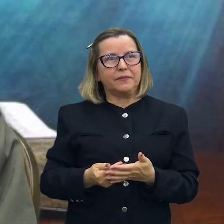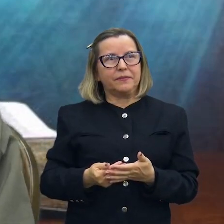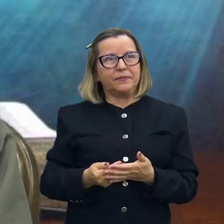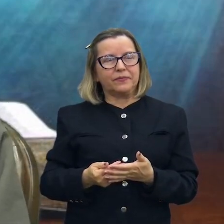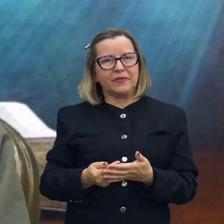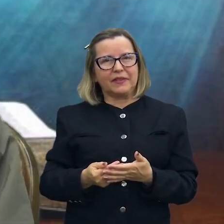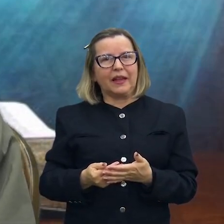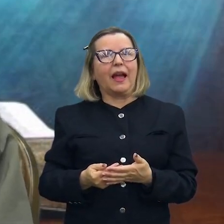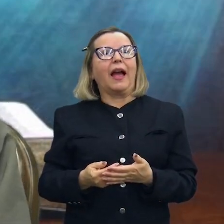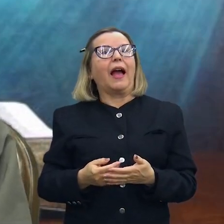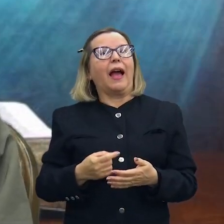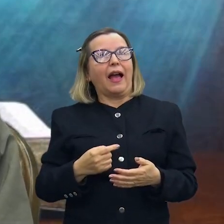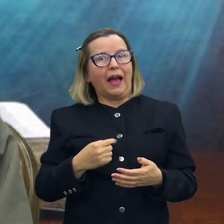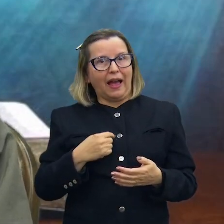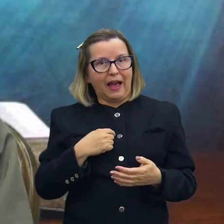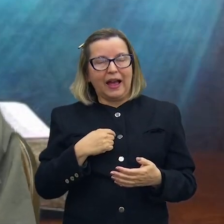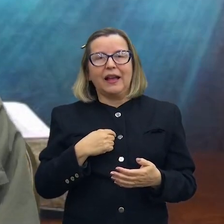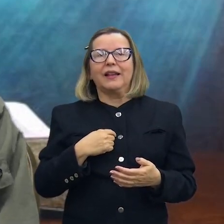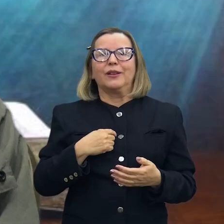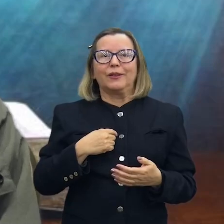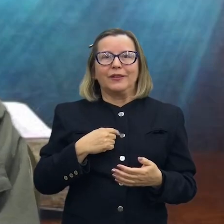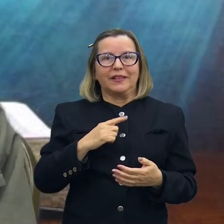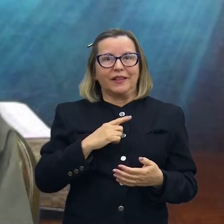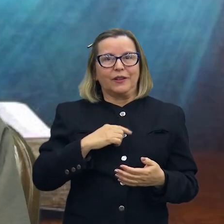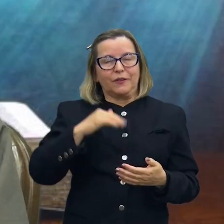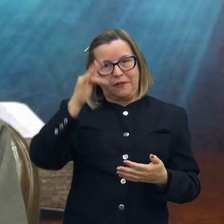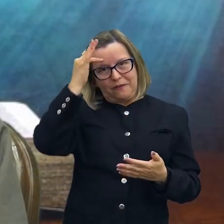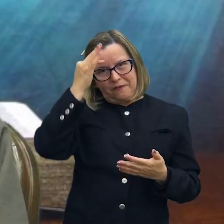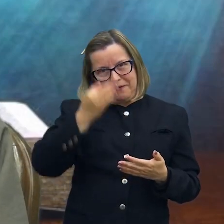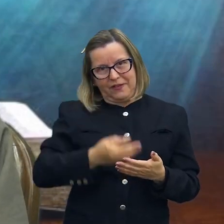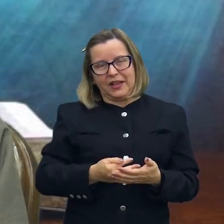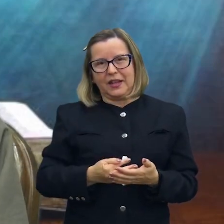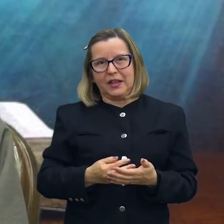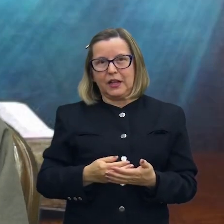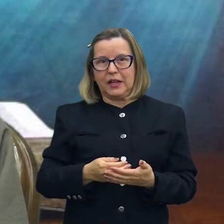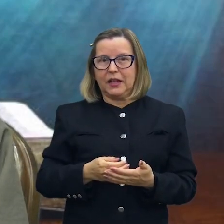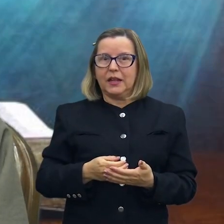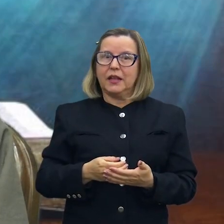assim, realmente, precisa ter muita fé. Fé no braço.